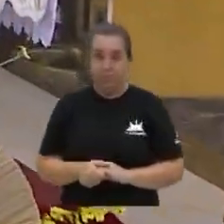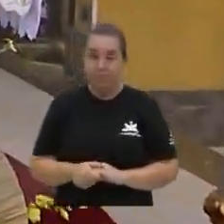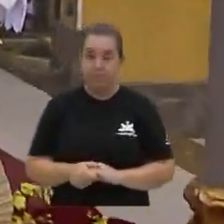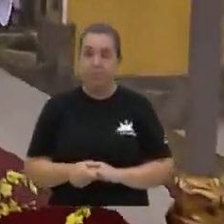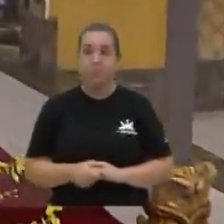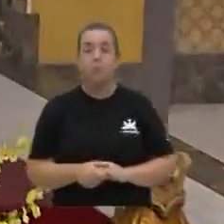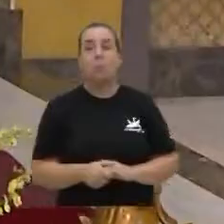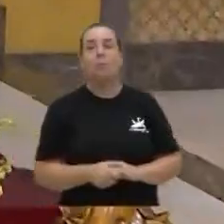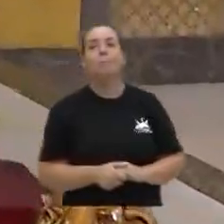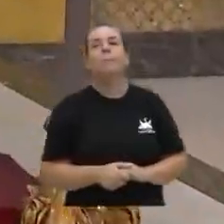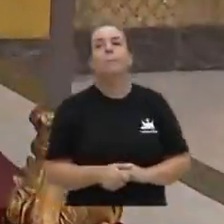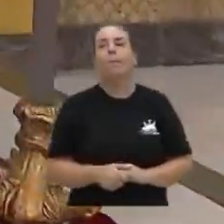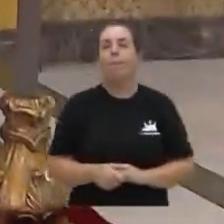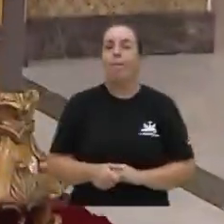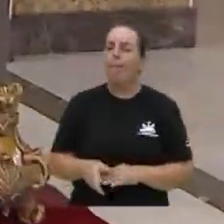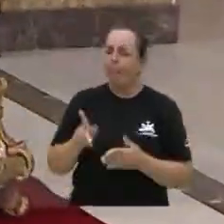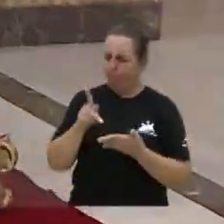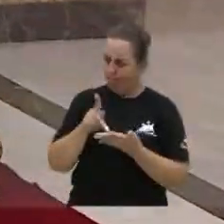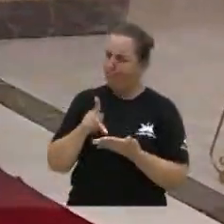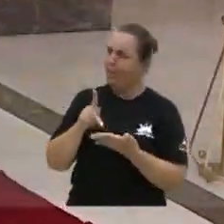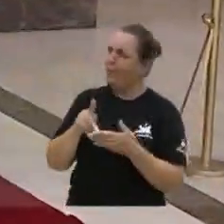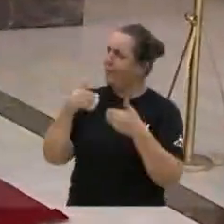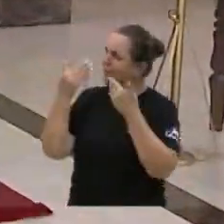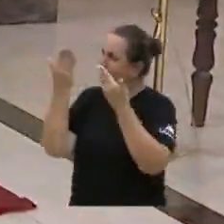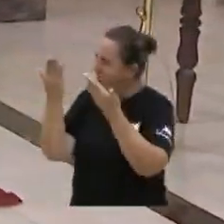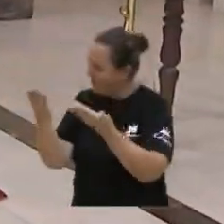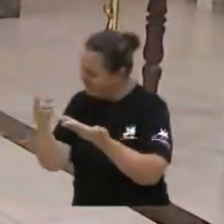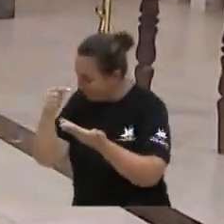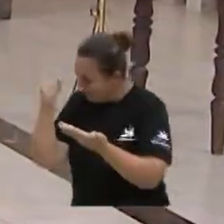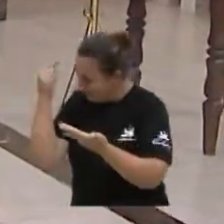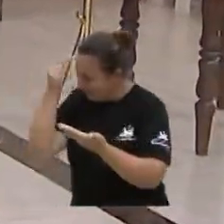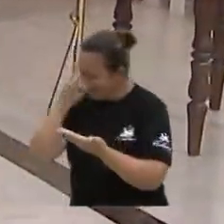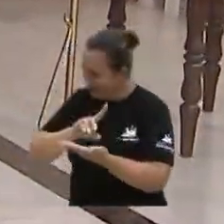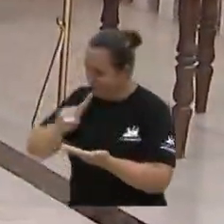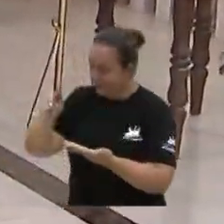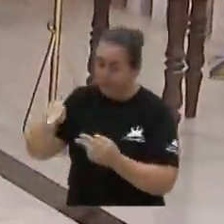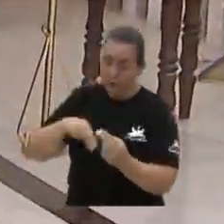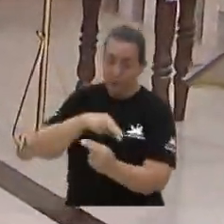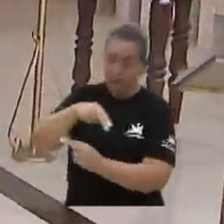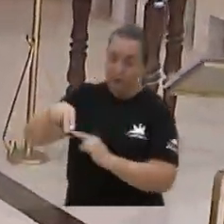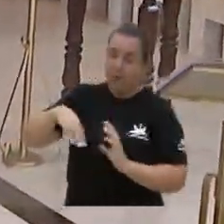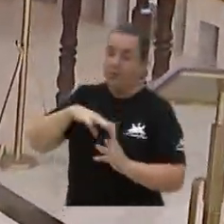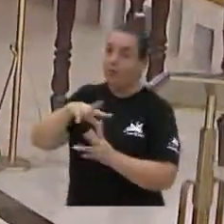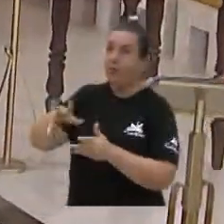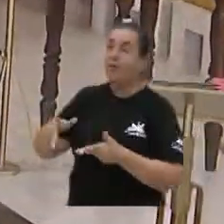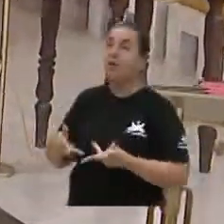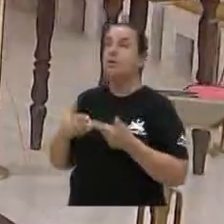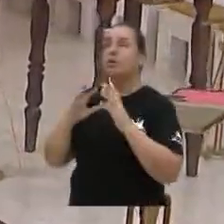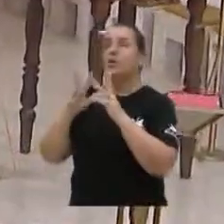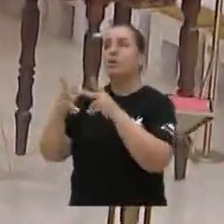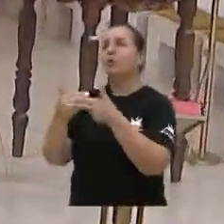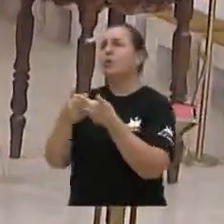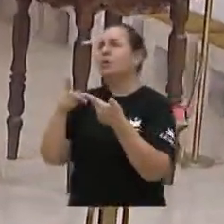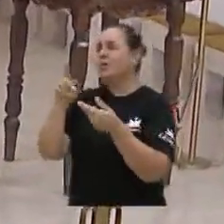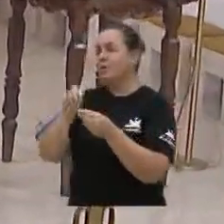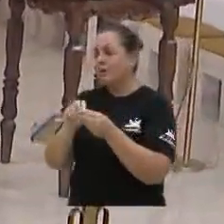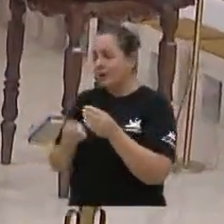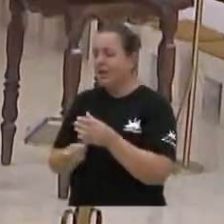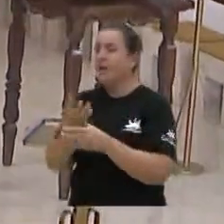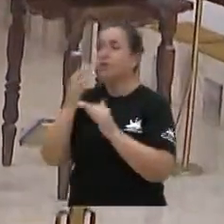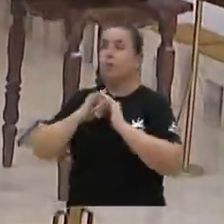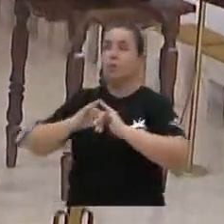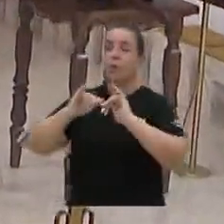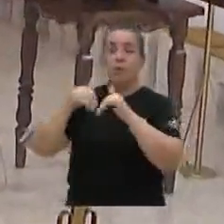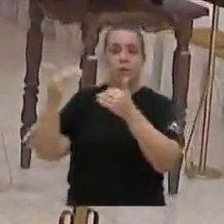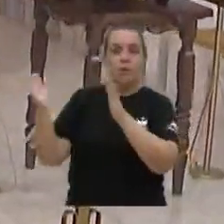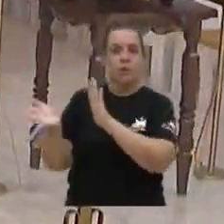Na verdade, vós sois santo, ó Deus do universo, E tudo que criastes proclama o vosso louvor,